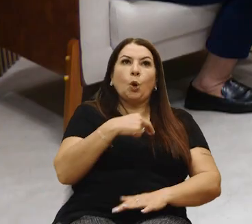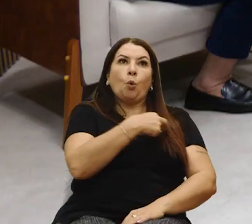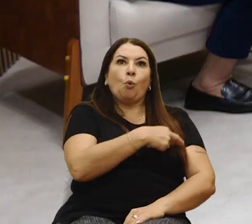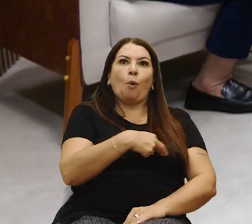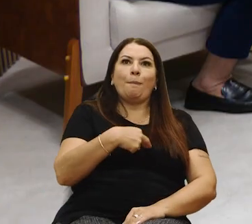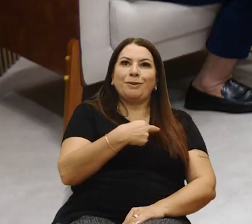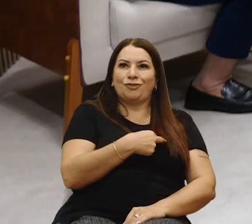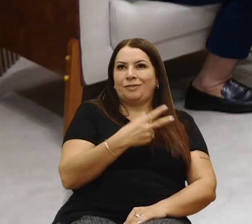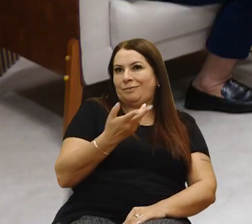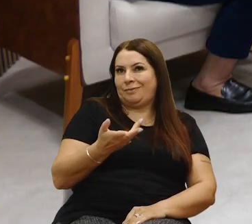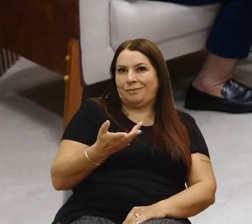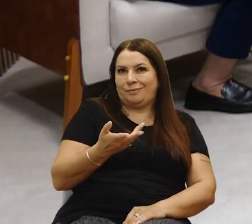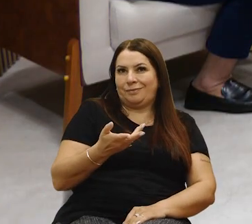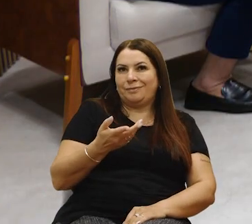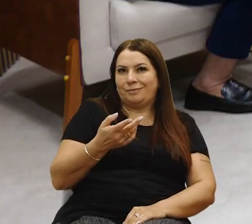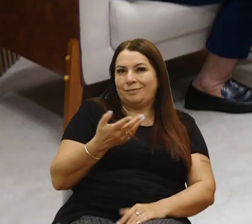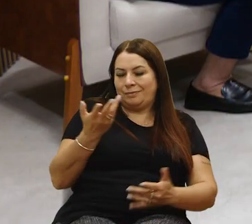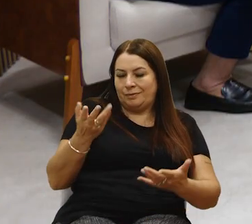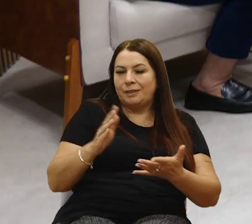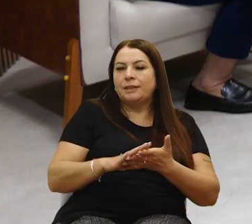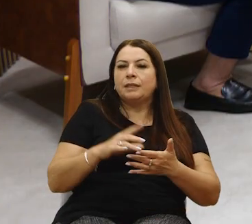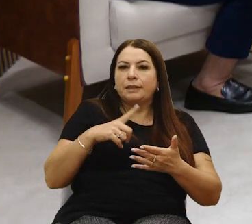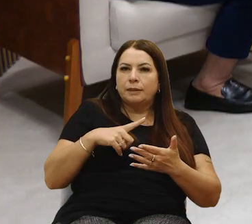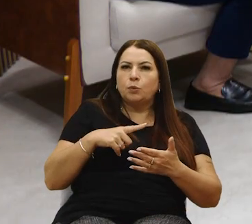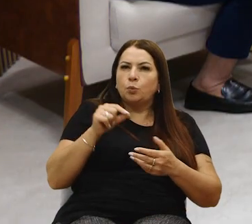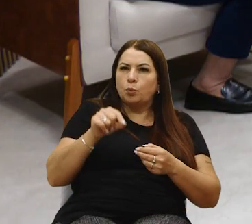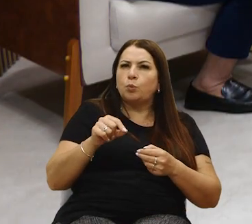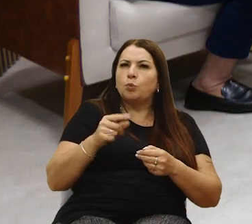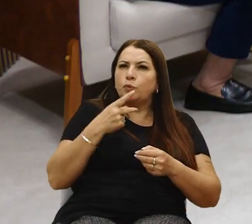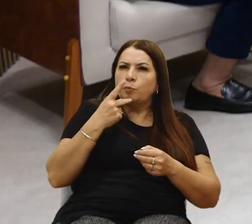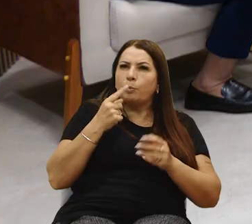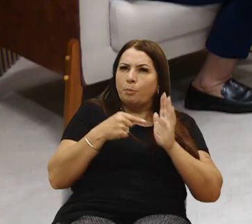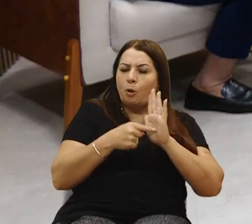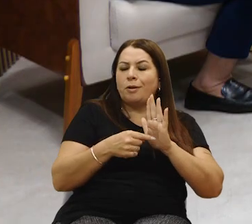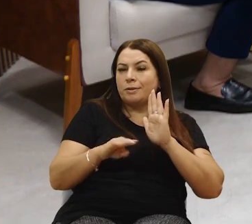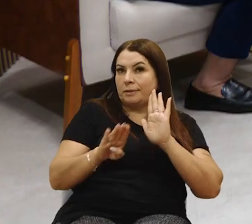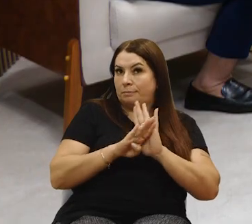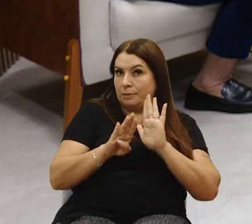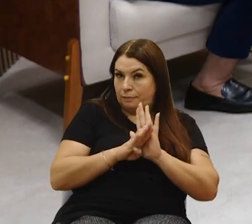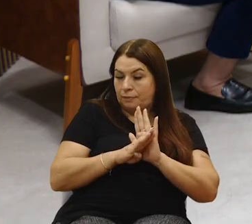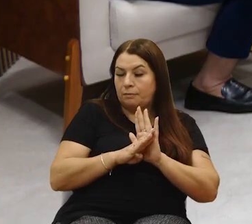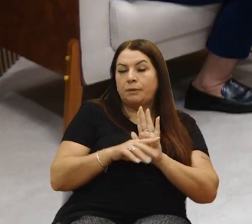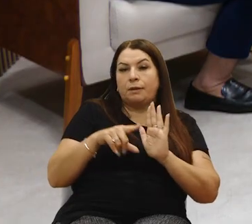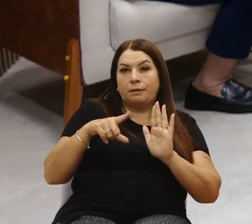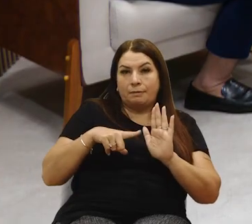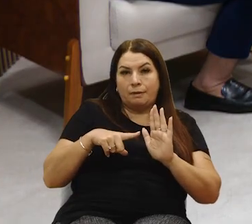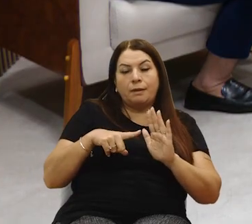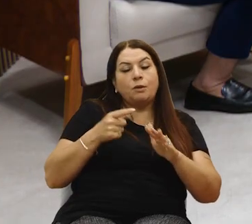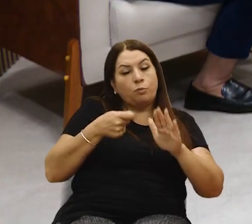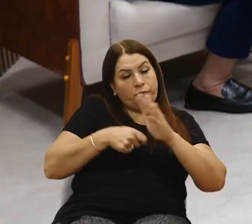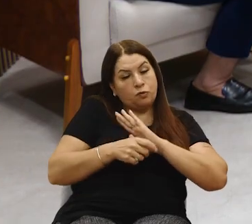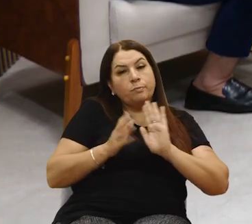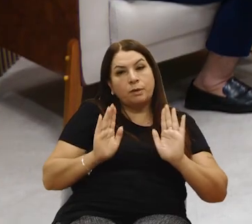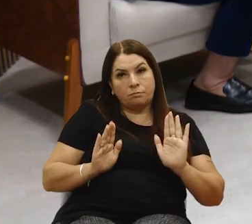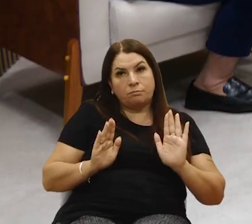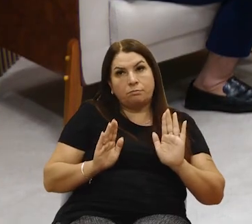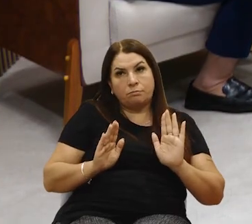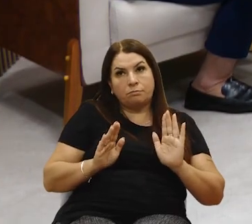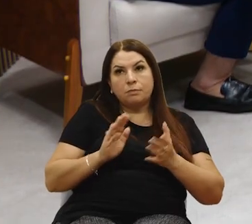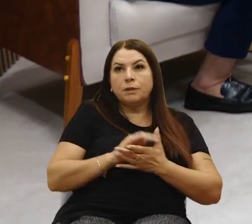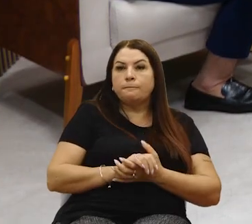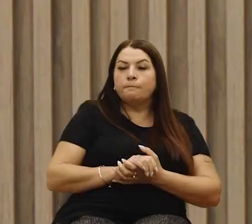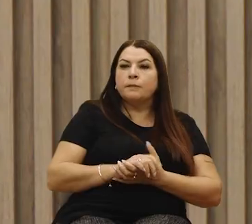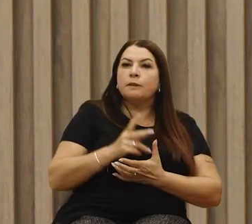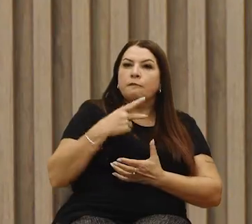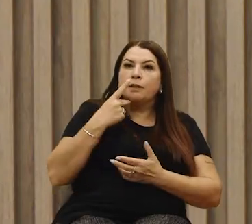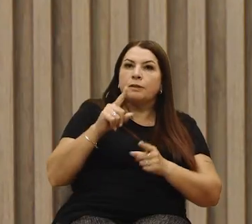romantizar, mas é isso em última instância. Então, quando isso traz esses benefícios, tem um investimento. E Marcílio, tu